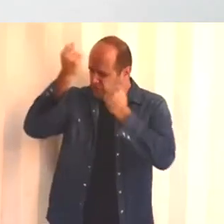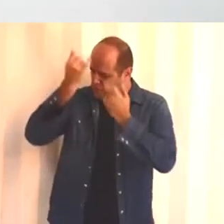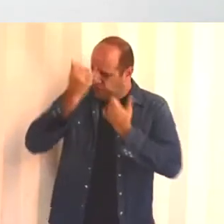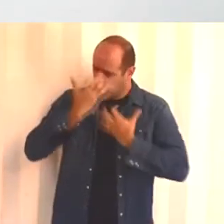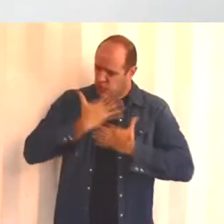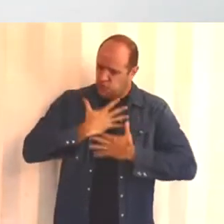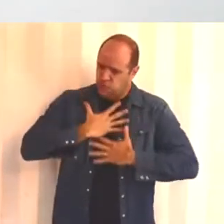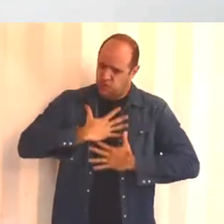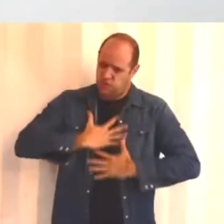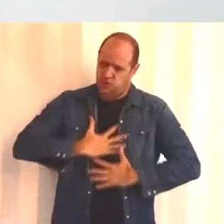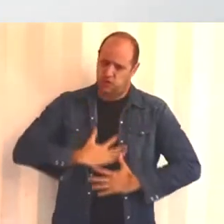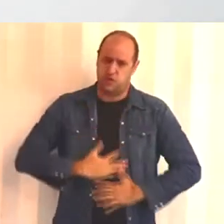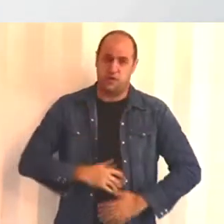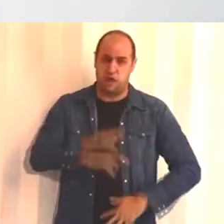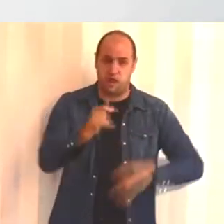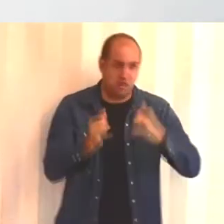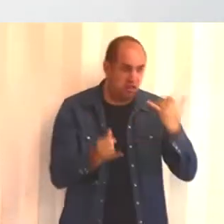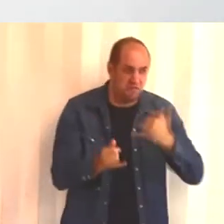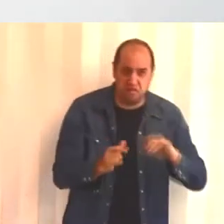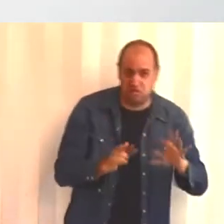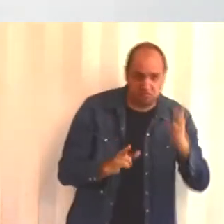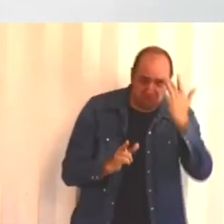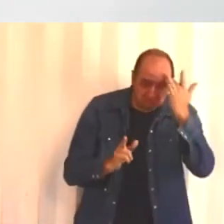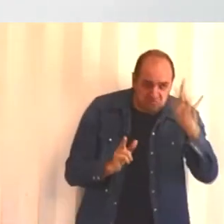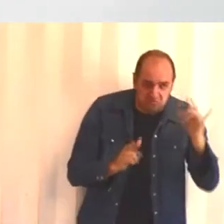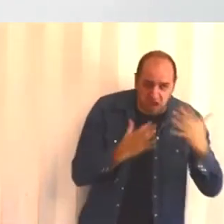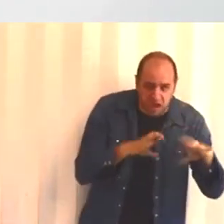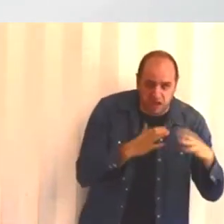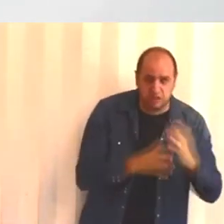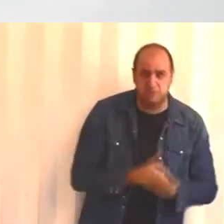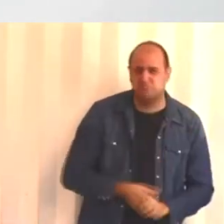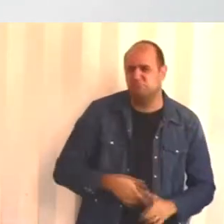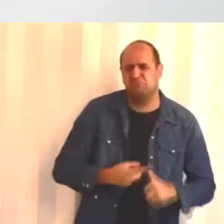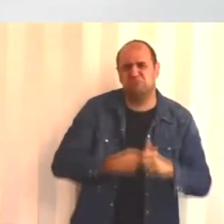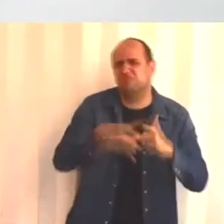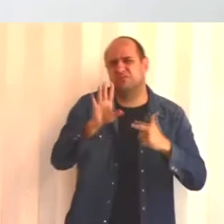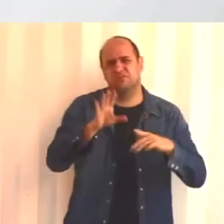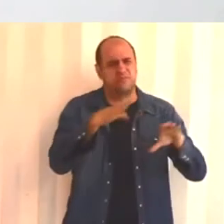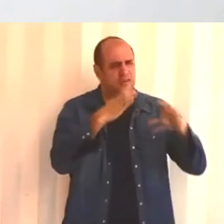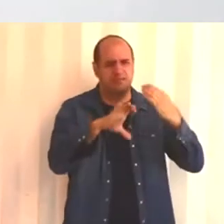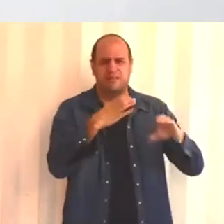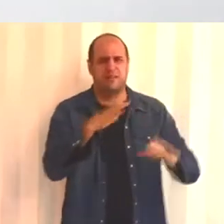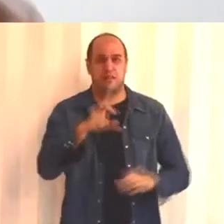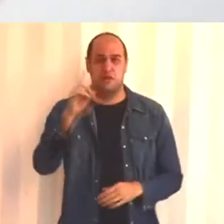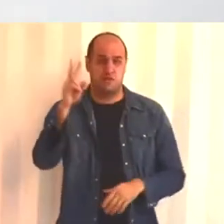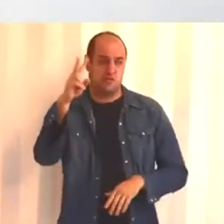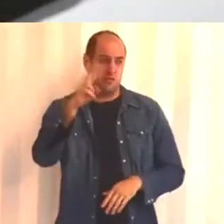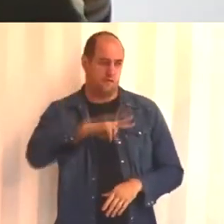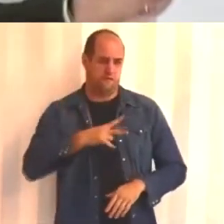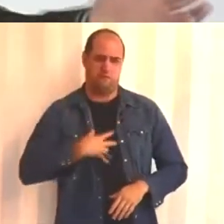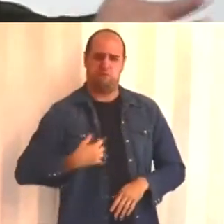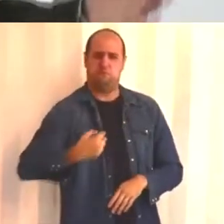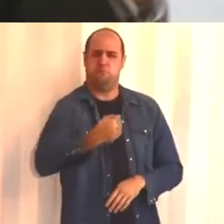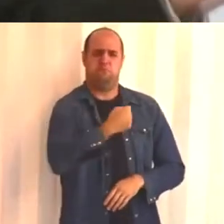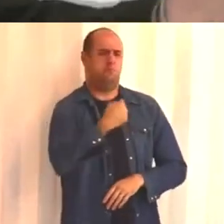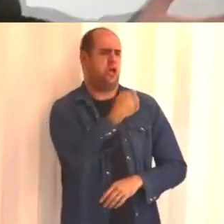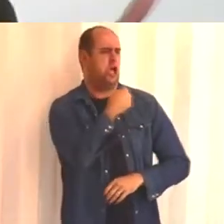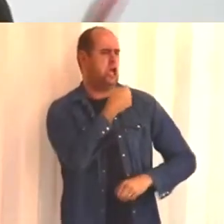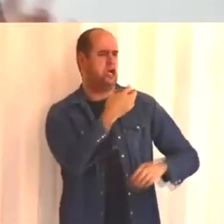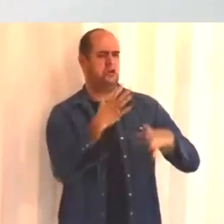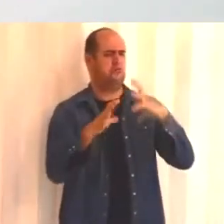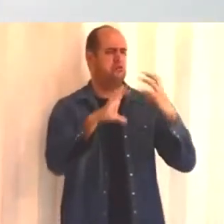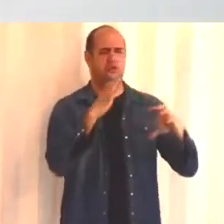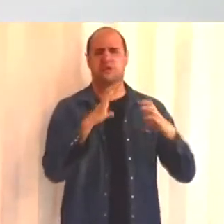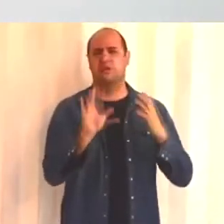coração. Ah, pastor, não sou cantor, não sou cantor, eu não sei nem cantar, eu desafino. Cante mesmo assim. Deus não está olhando nessa performance sua agora, se está